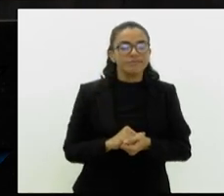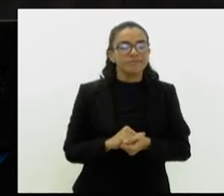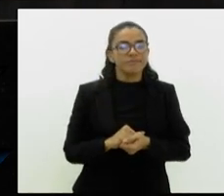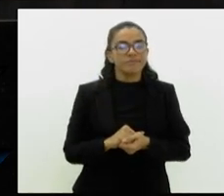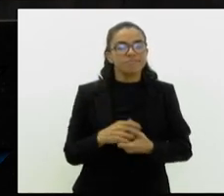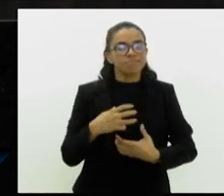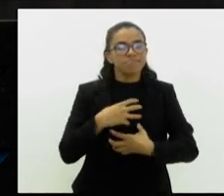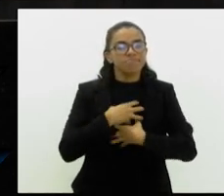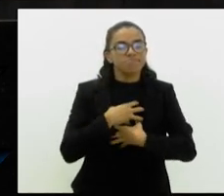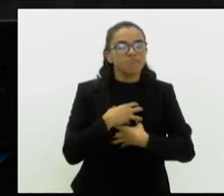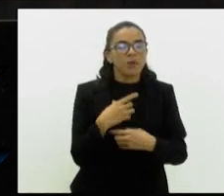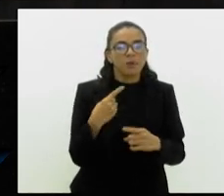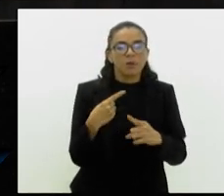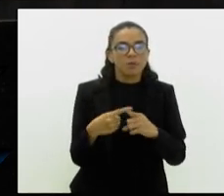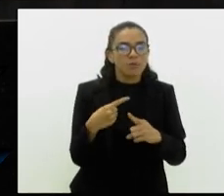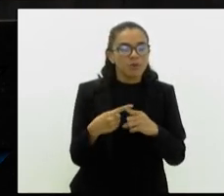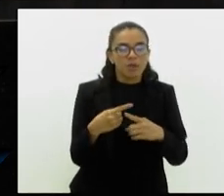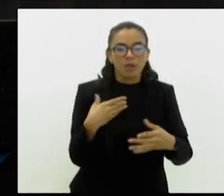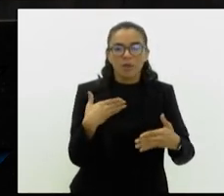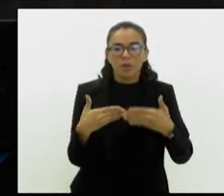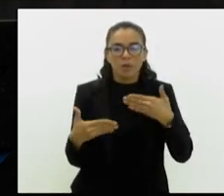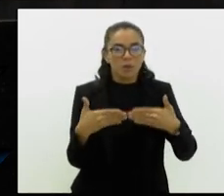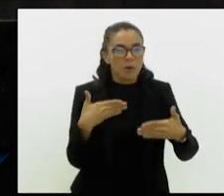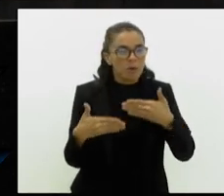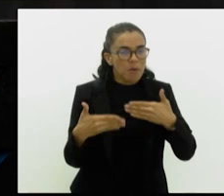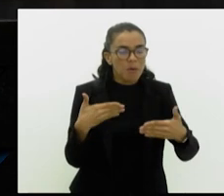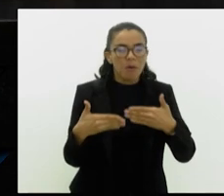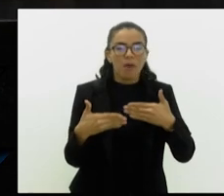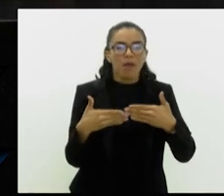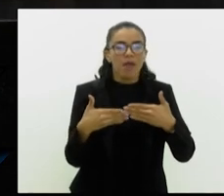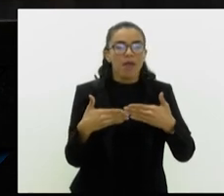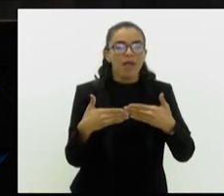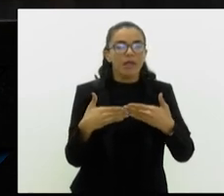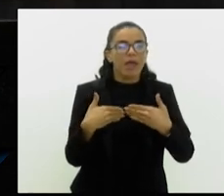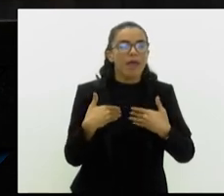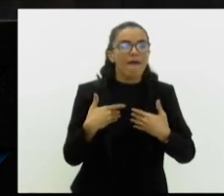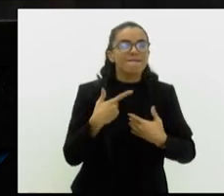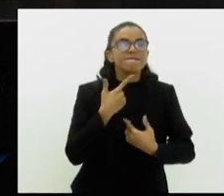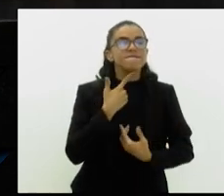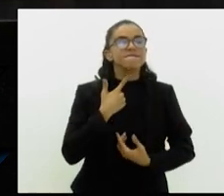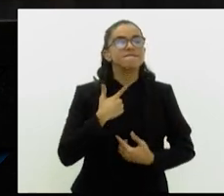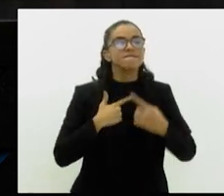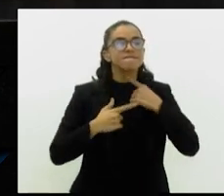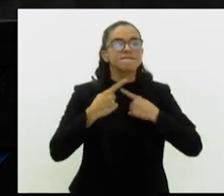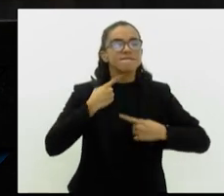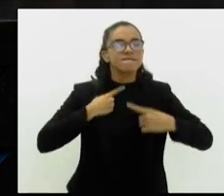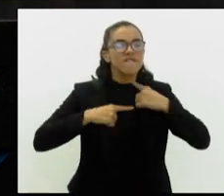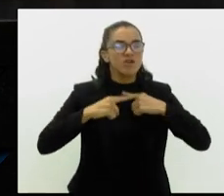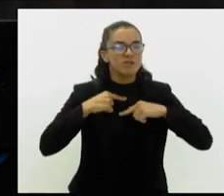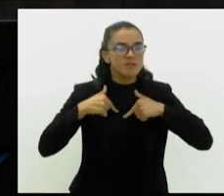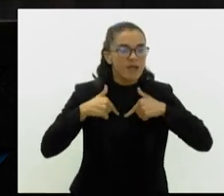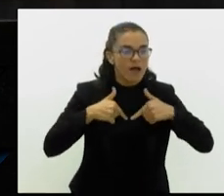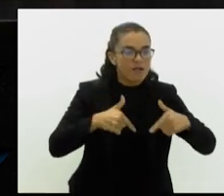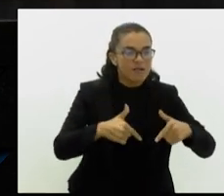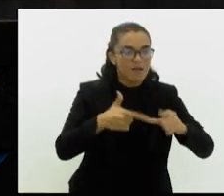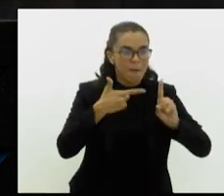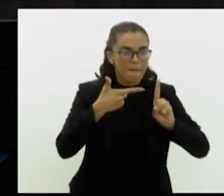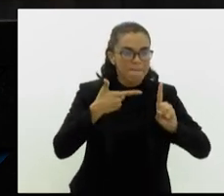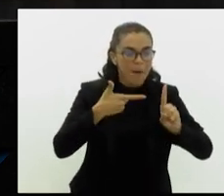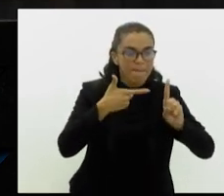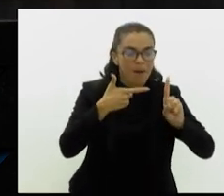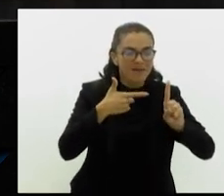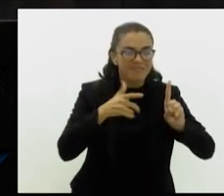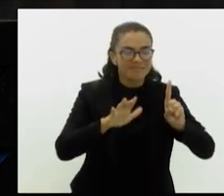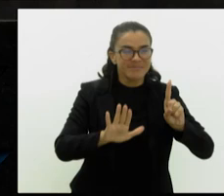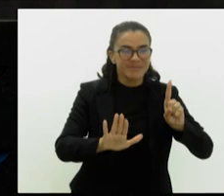porque Qualquer que seja a motivação assassinar